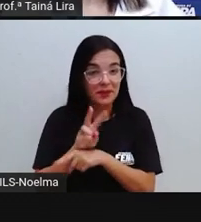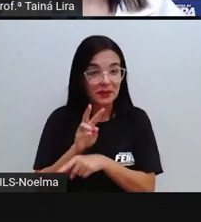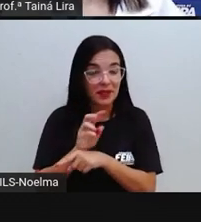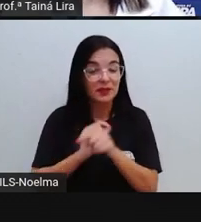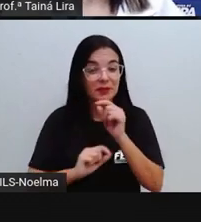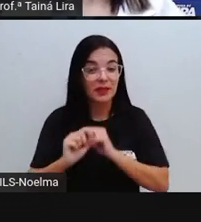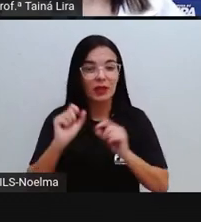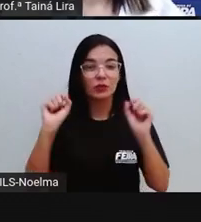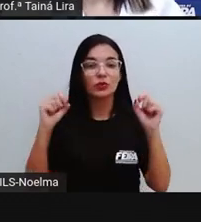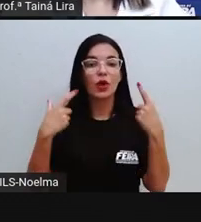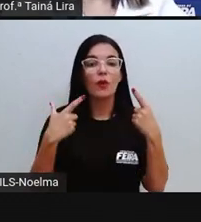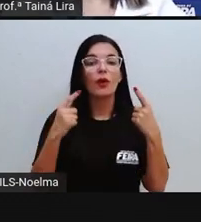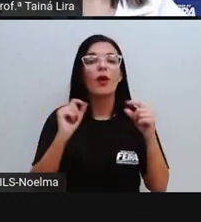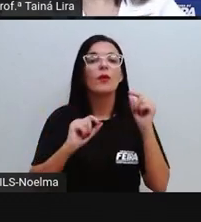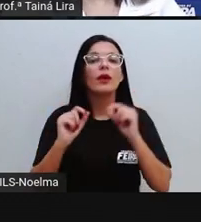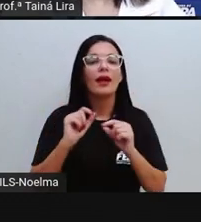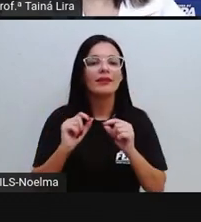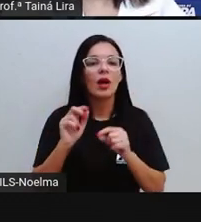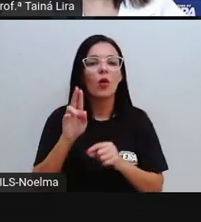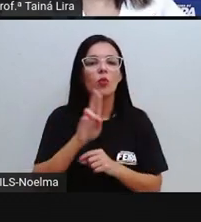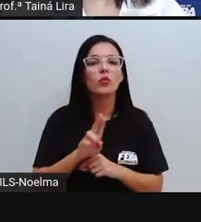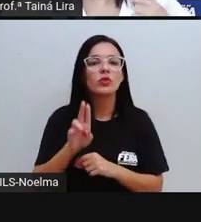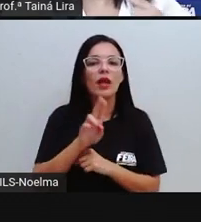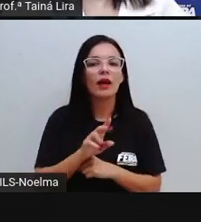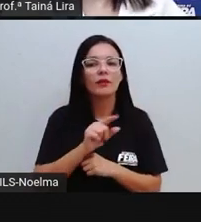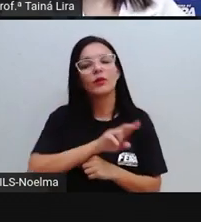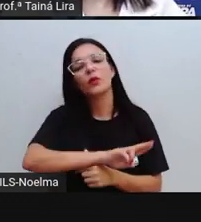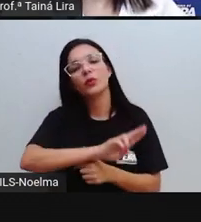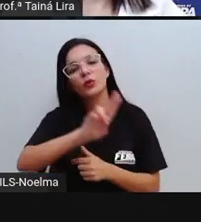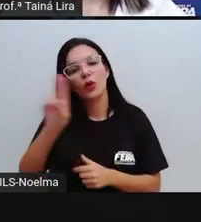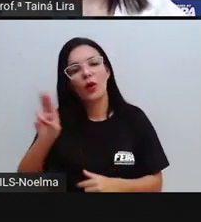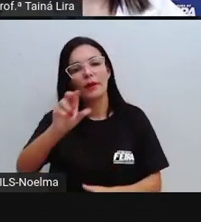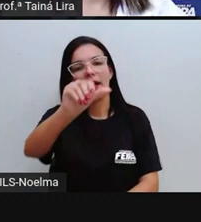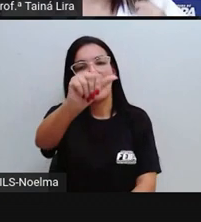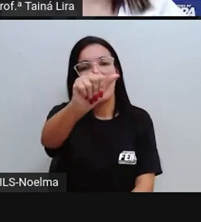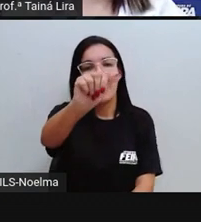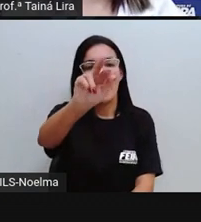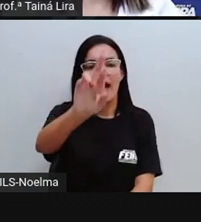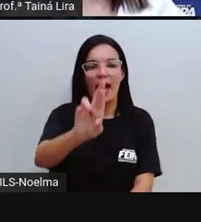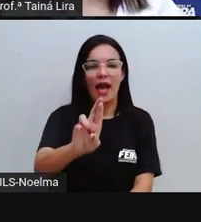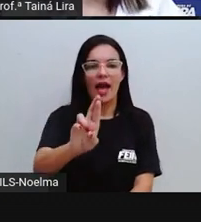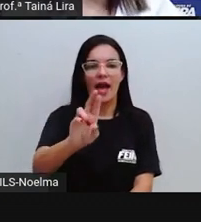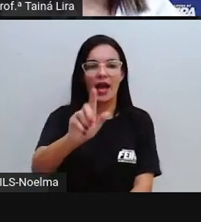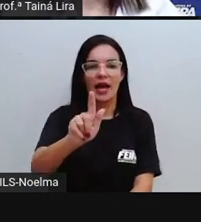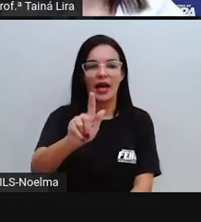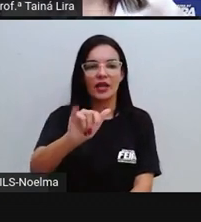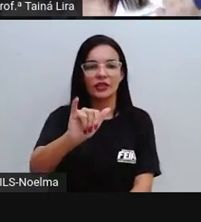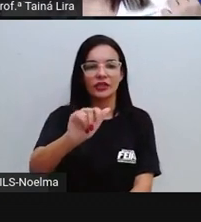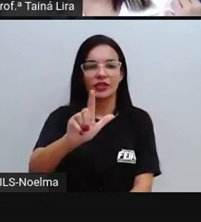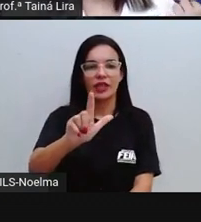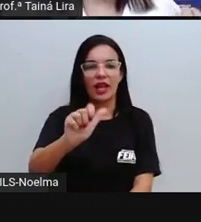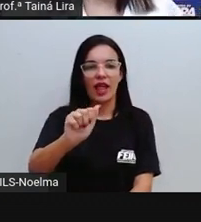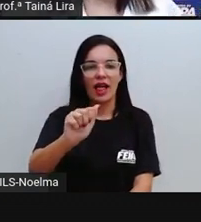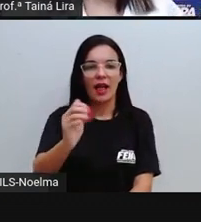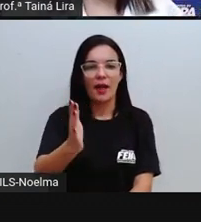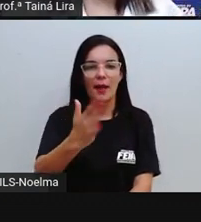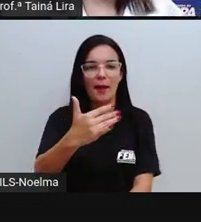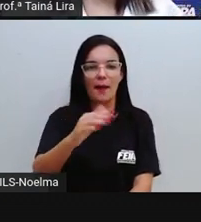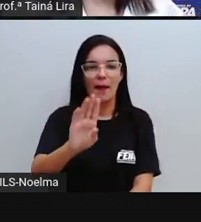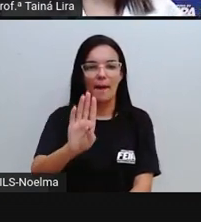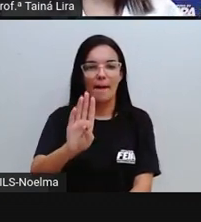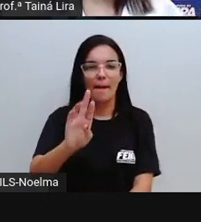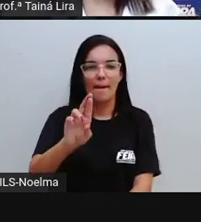o que é que eles usam Pro? A argila branca, que também tem fator de proteção solar.